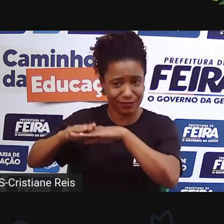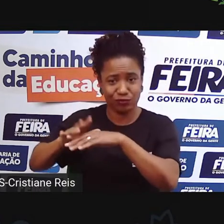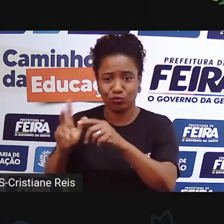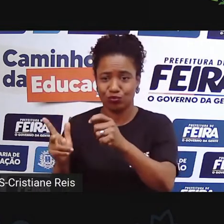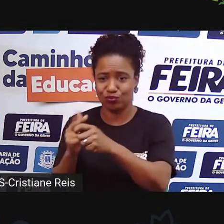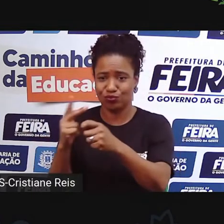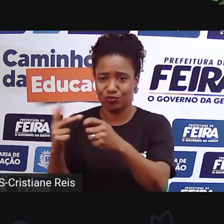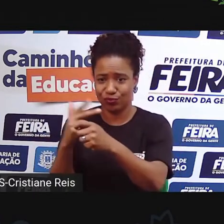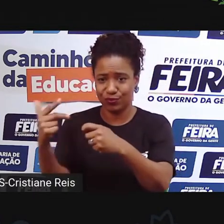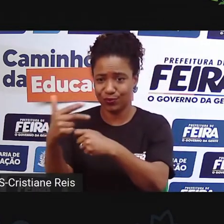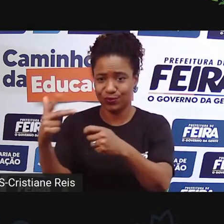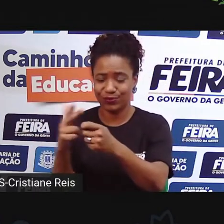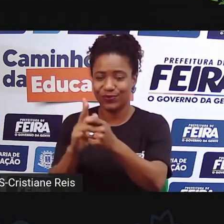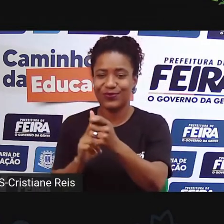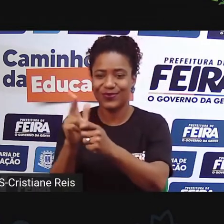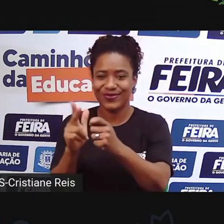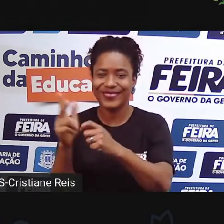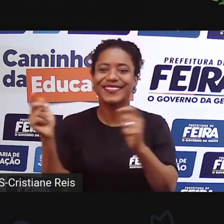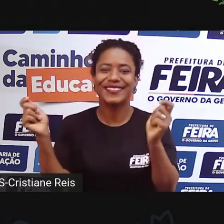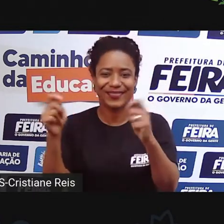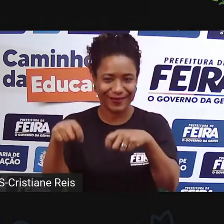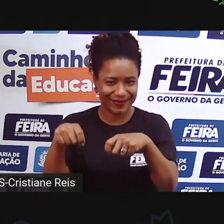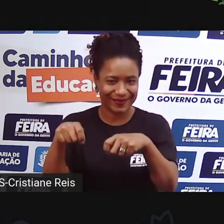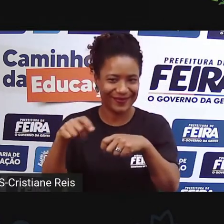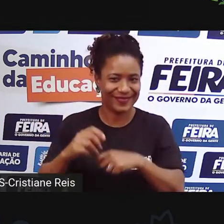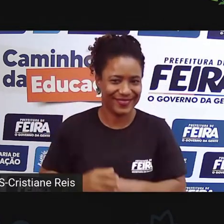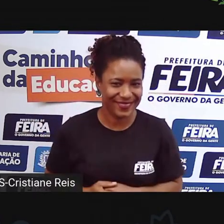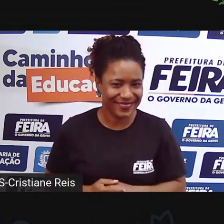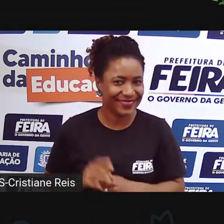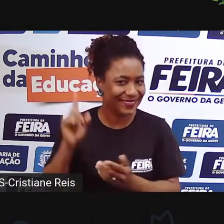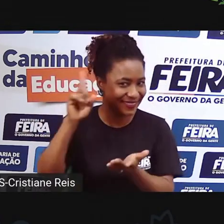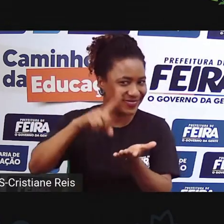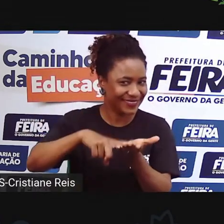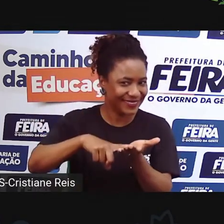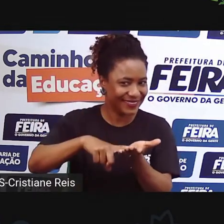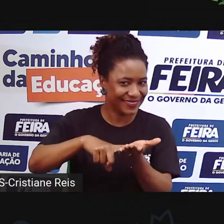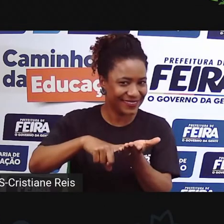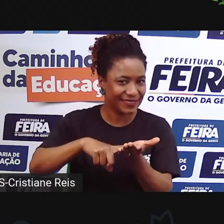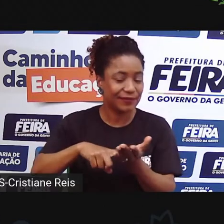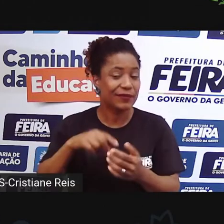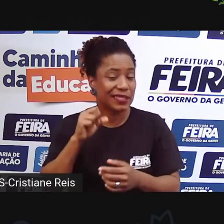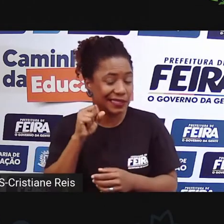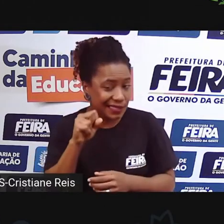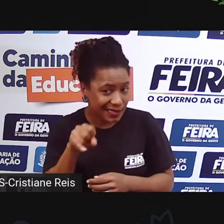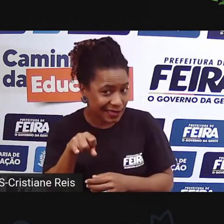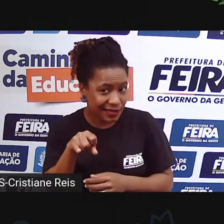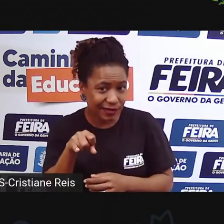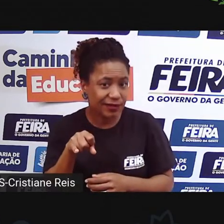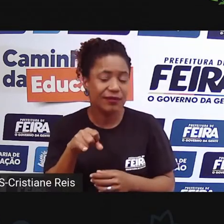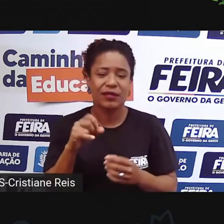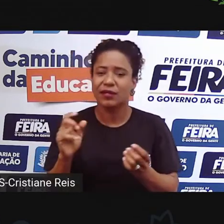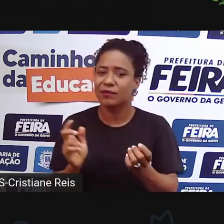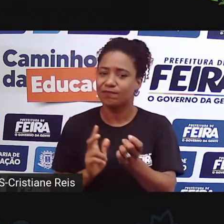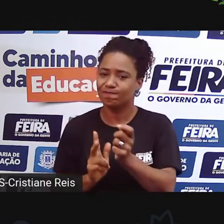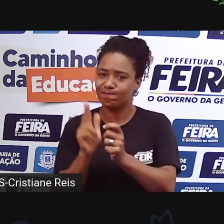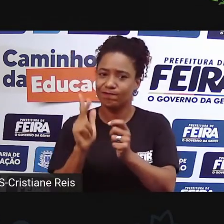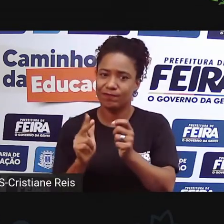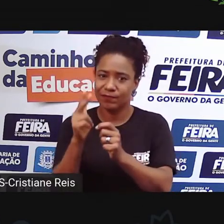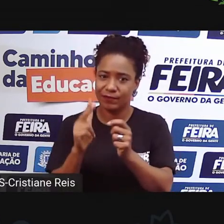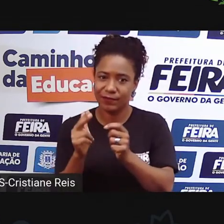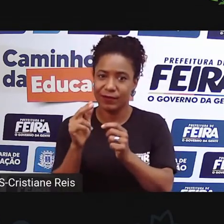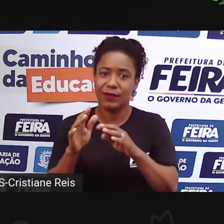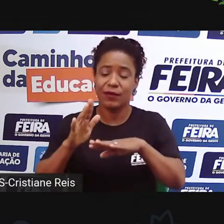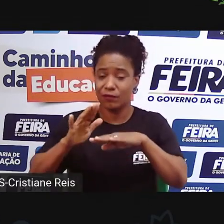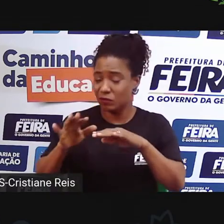tá bom? Para recortar o papel para você. Combinado? Se você não encontrar ninguém para recortar para você, sabe o que você